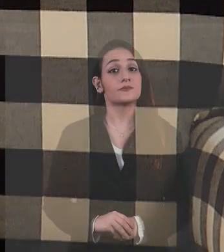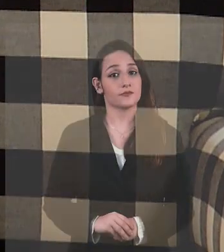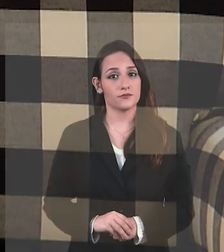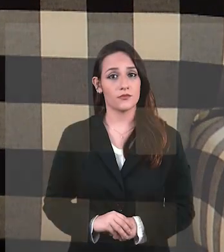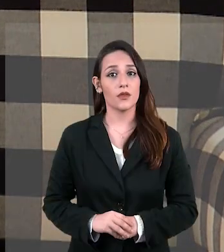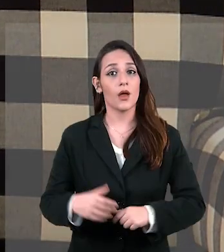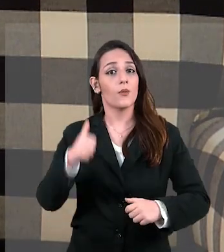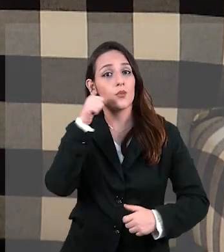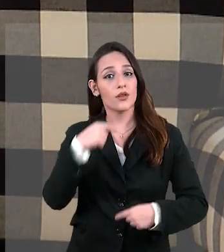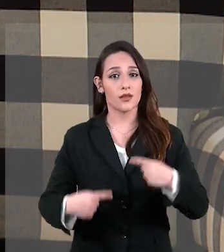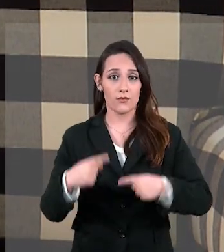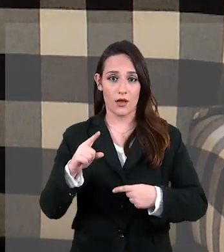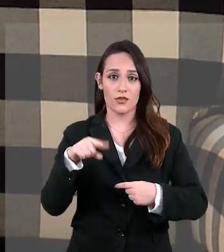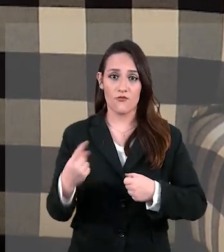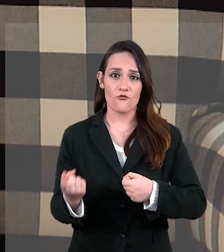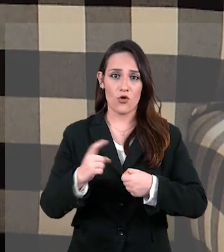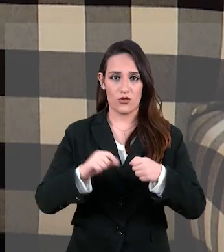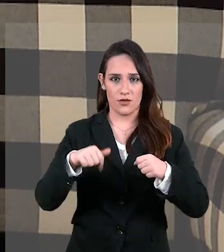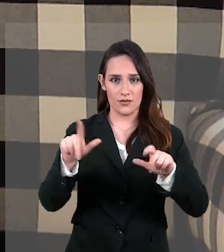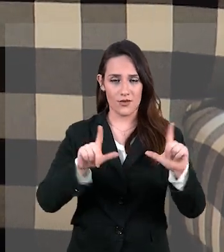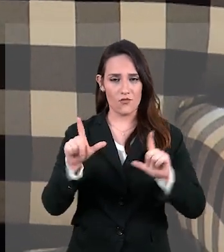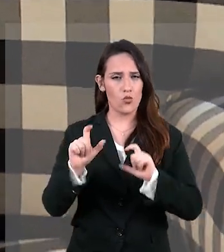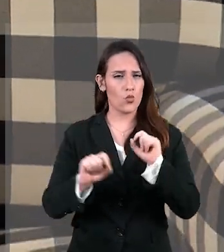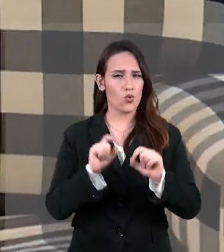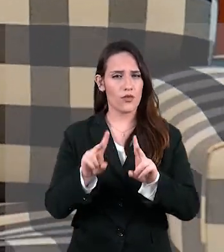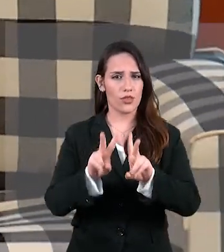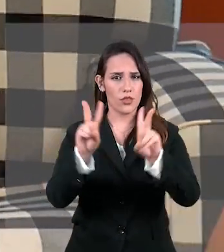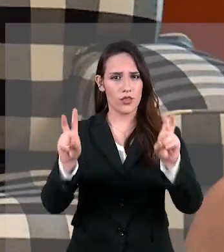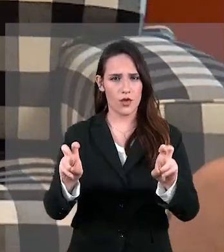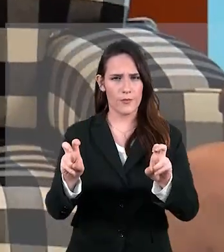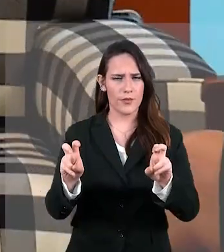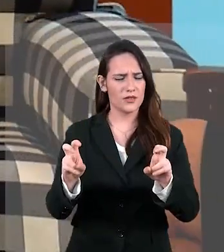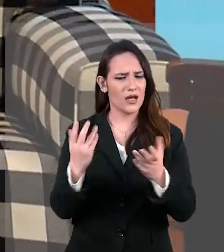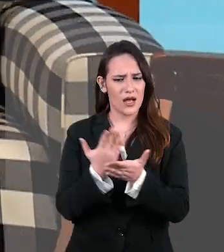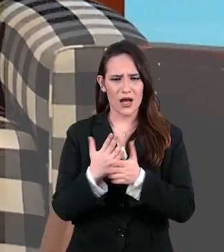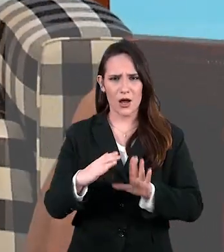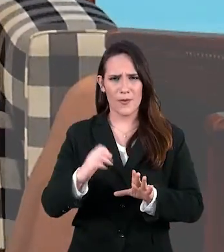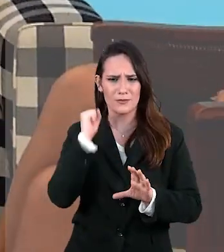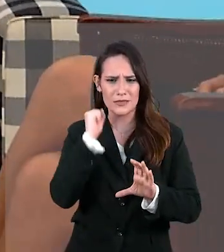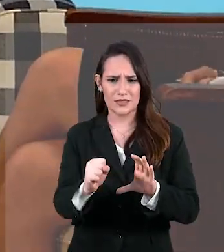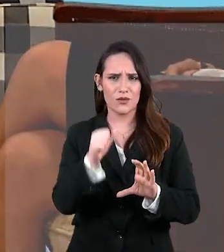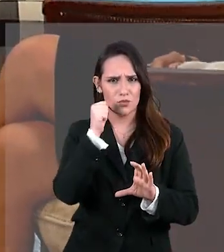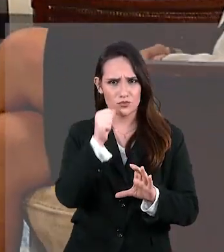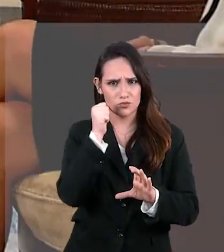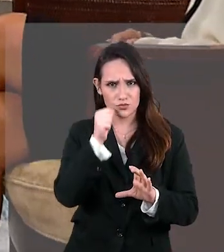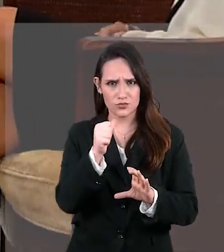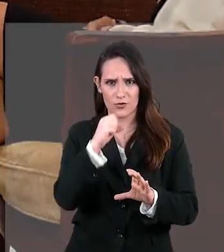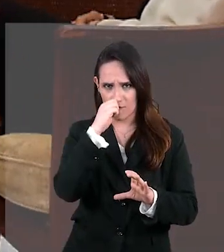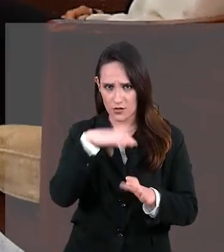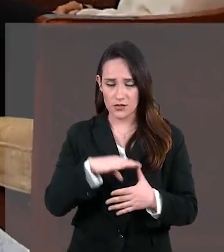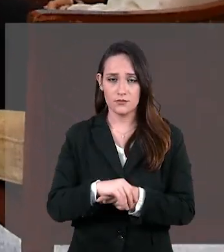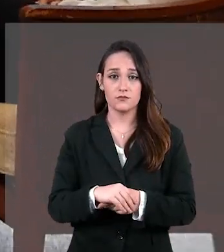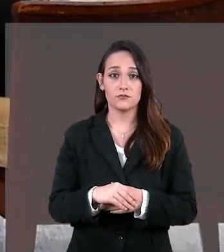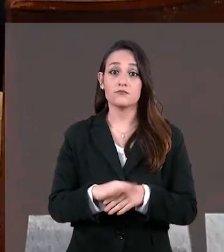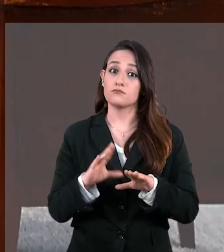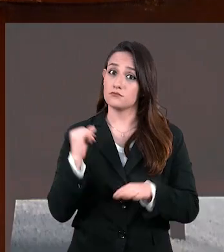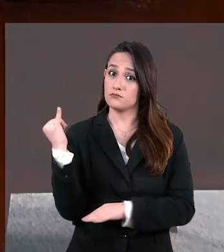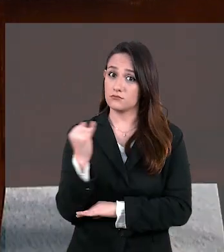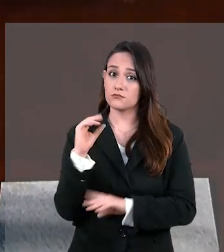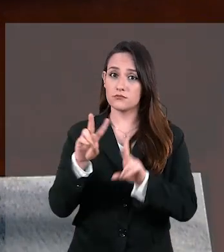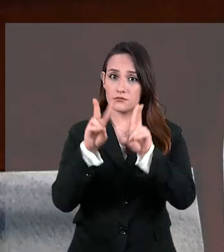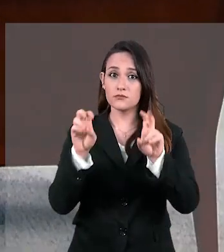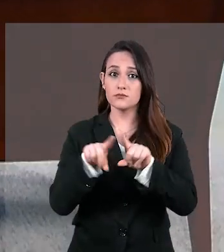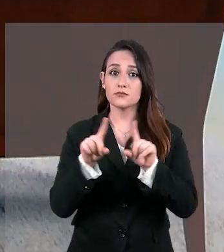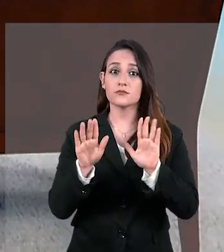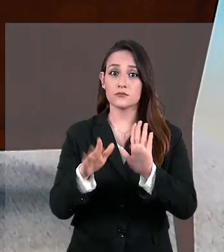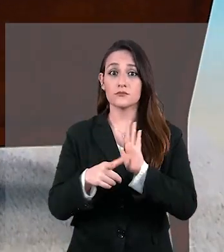O programa Mulheres em Debate está de volta falando sobre combate ao feminicídio, assunto super importante. E antes da gente